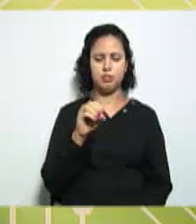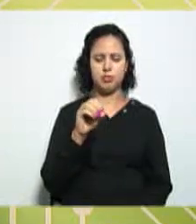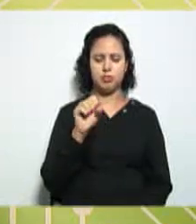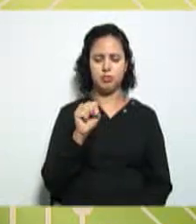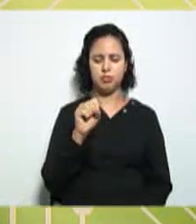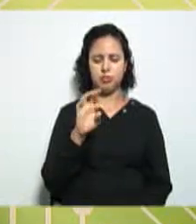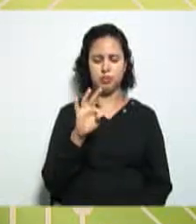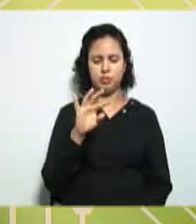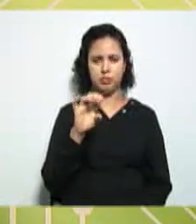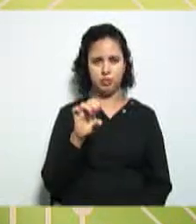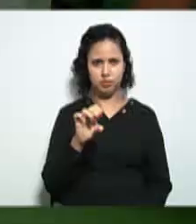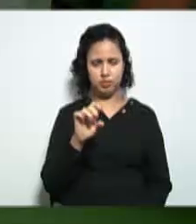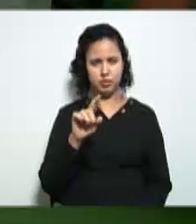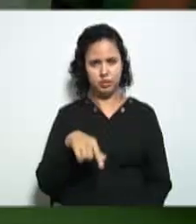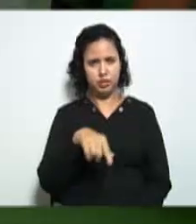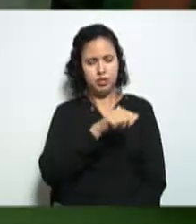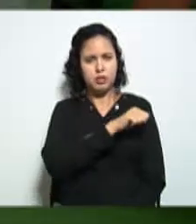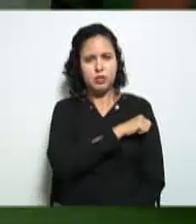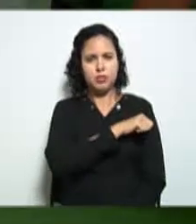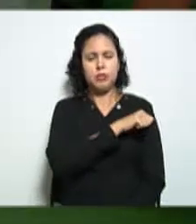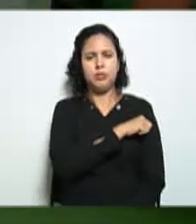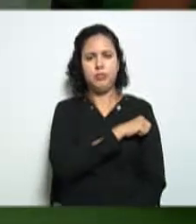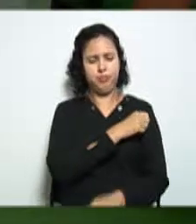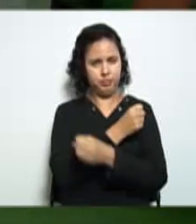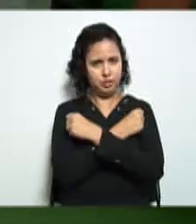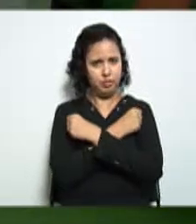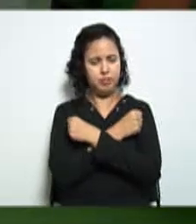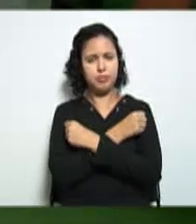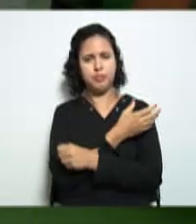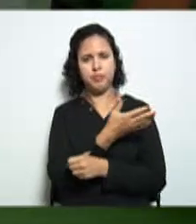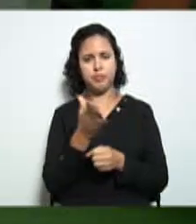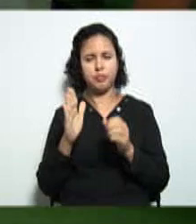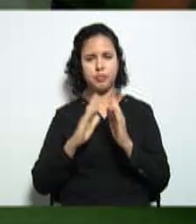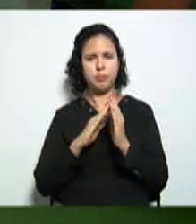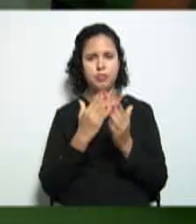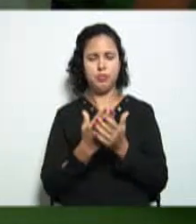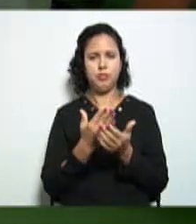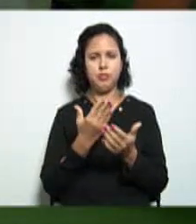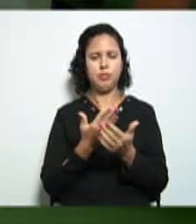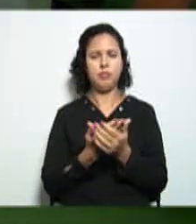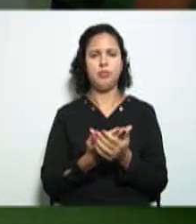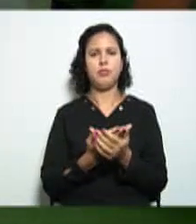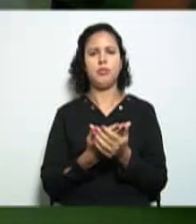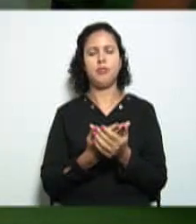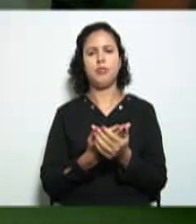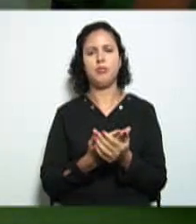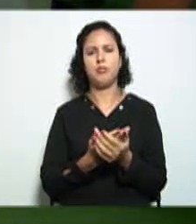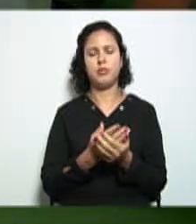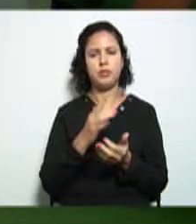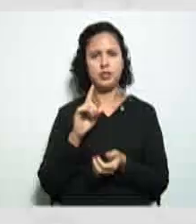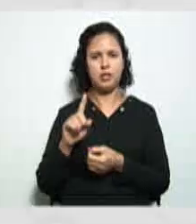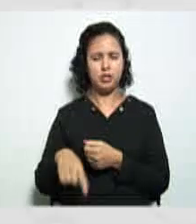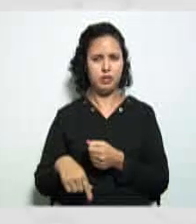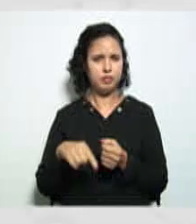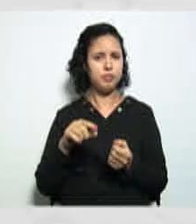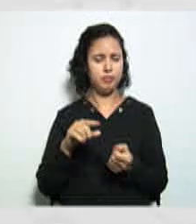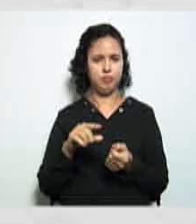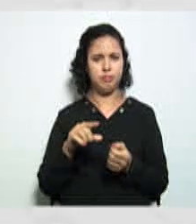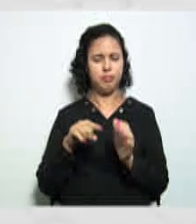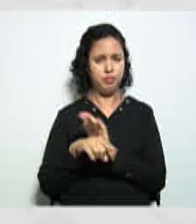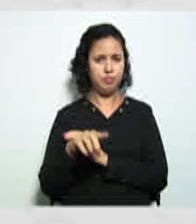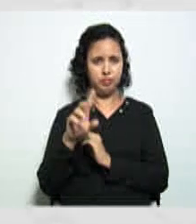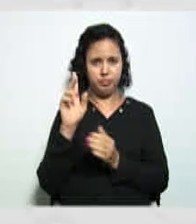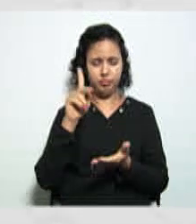nossa Aluno aula. Aluno Eliel. Um abraço aí para toda a escola, para todo Itapuã. Diz que essa alternativa é verdadeira.